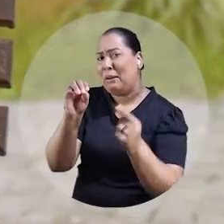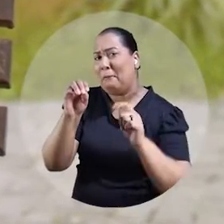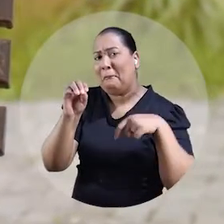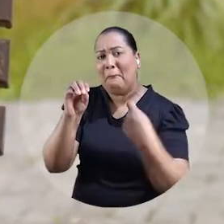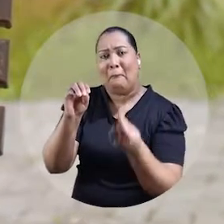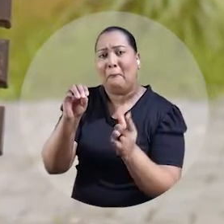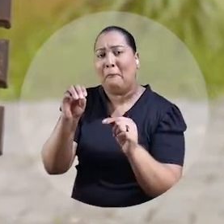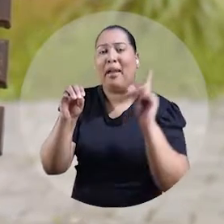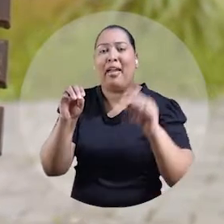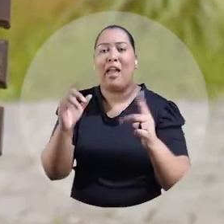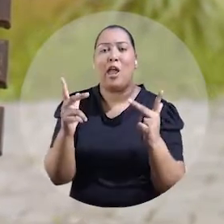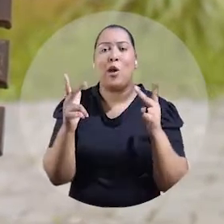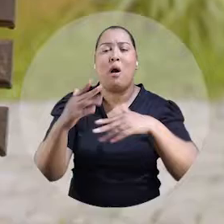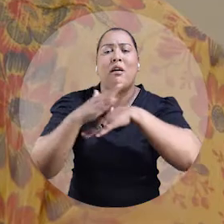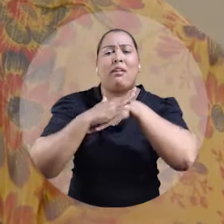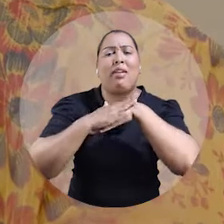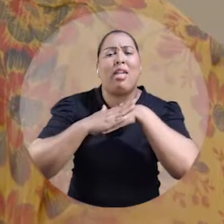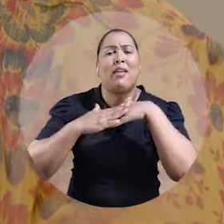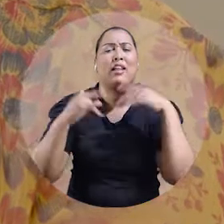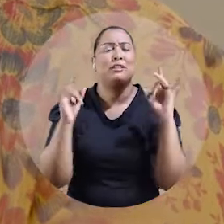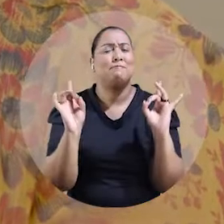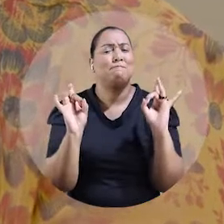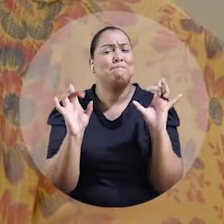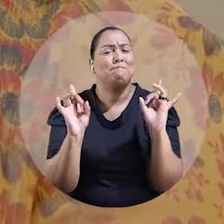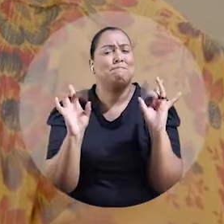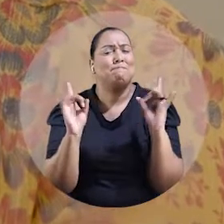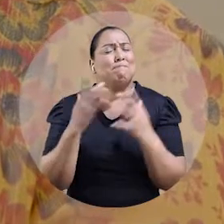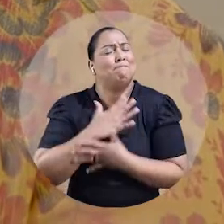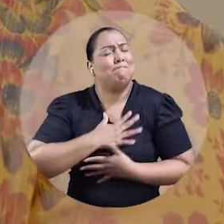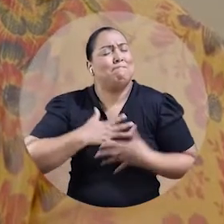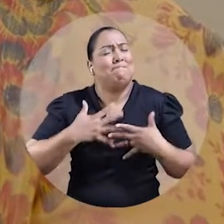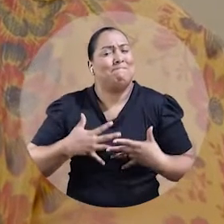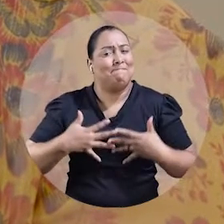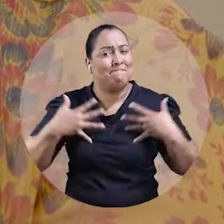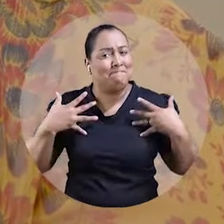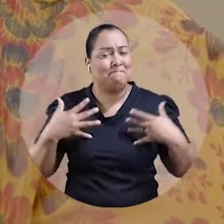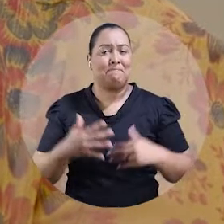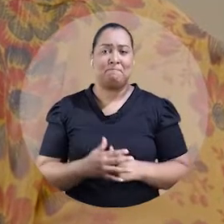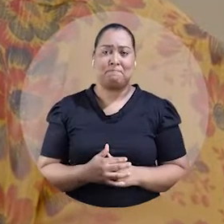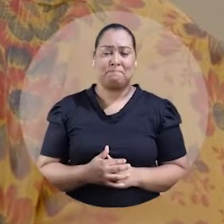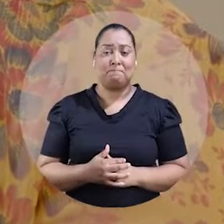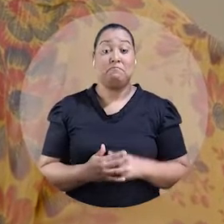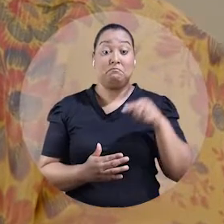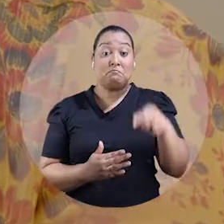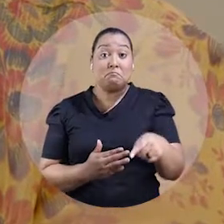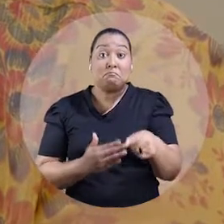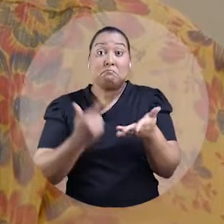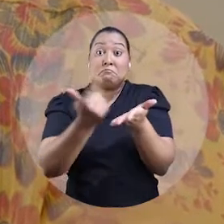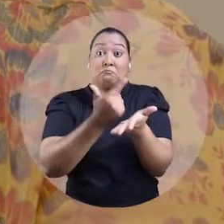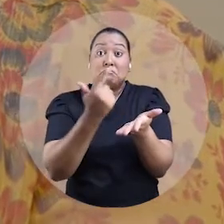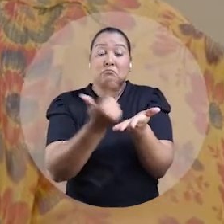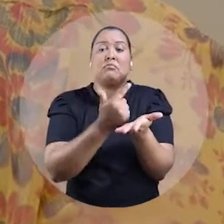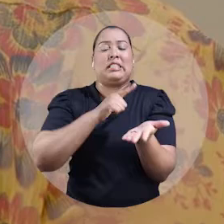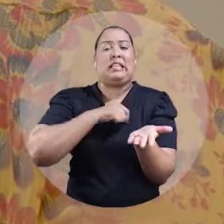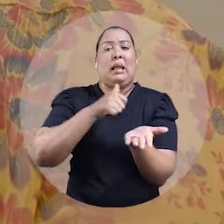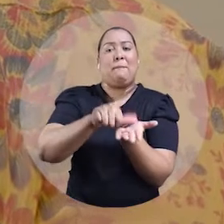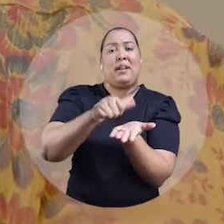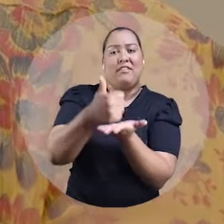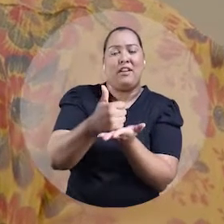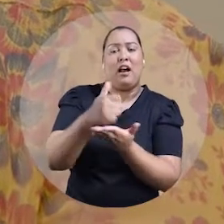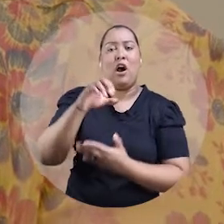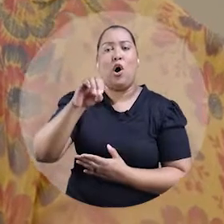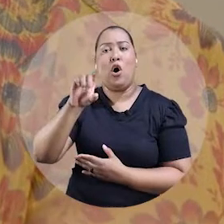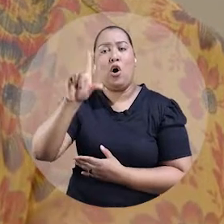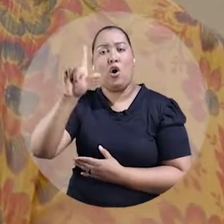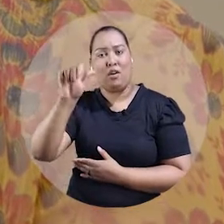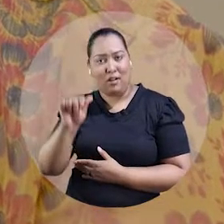no sentido de querido, né, muito querido, muito grato. Ele traz um prefácio da Olga